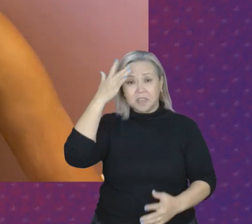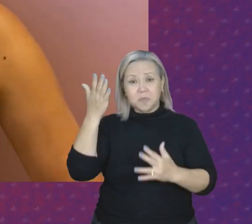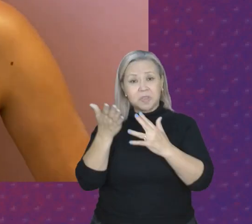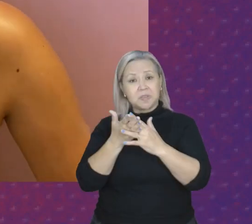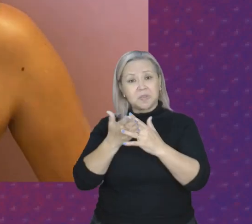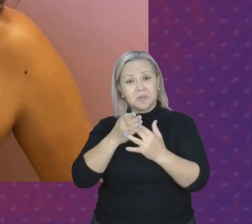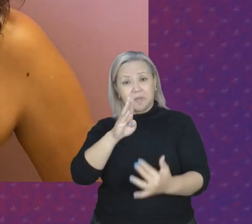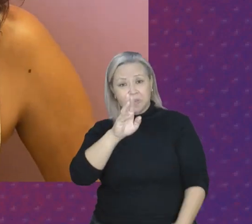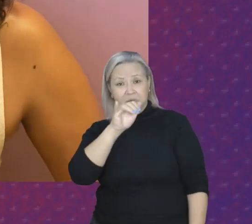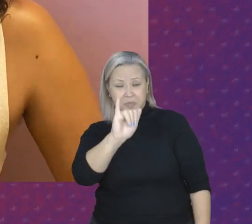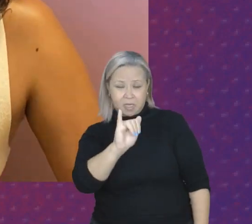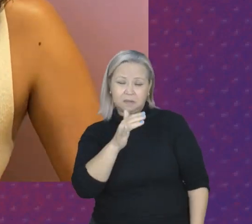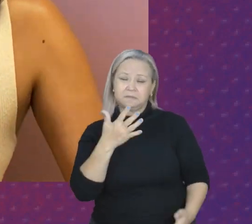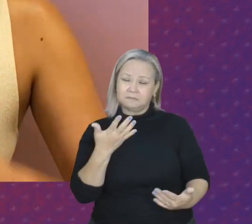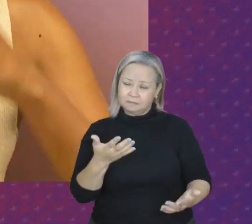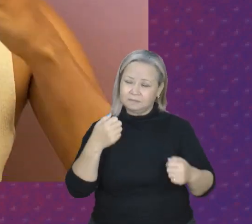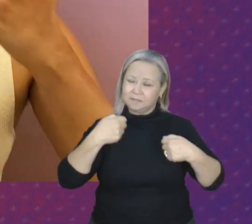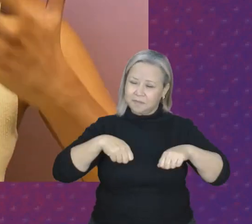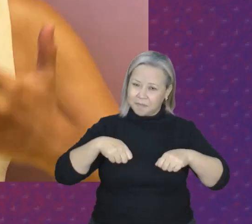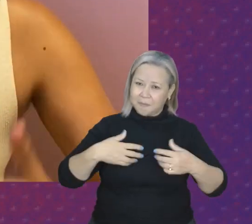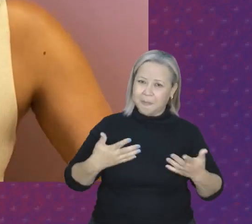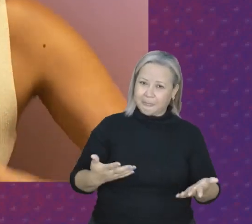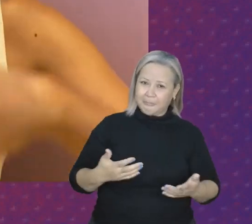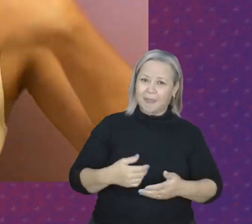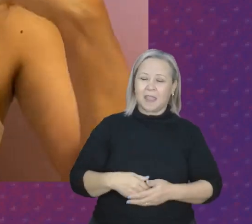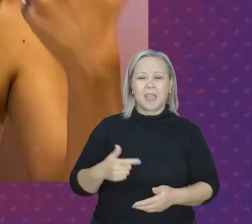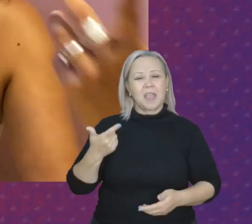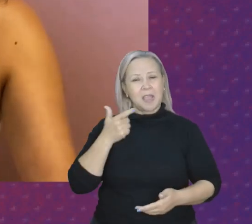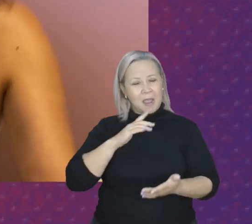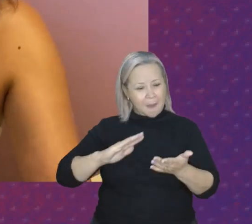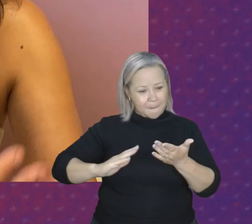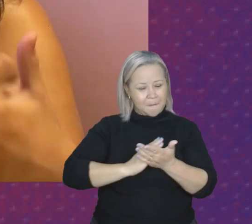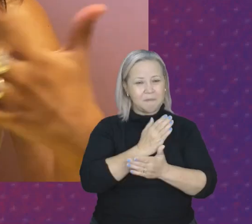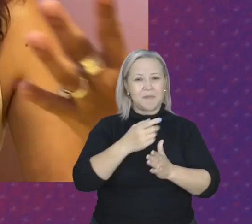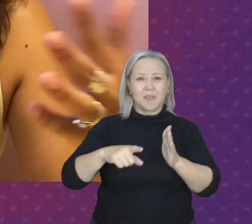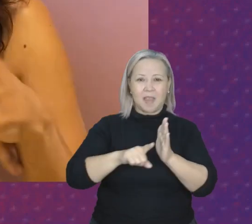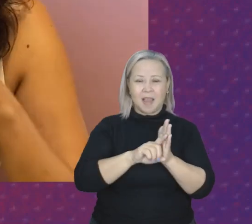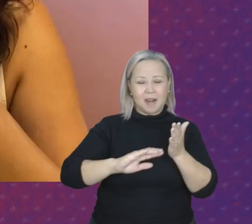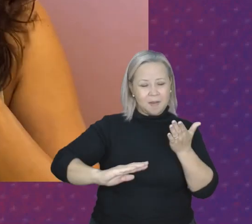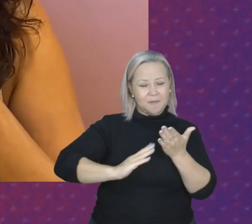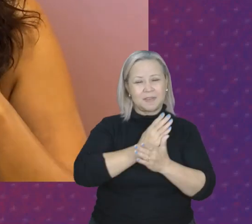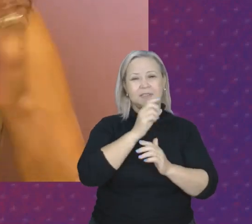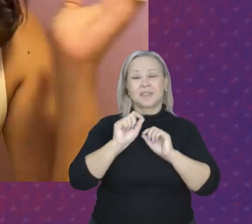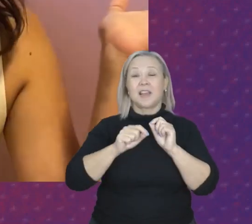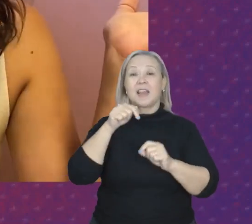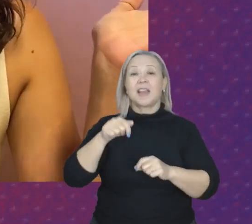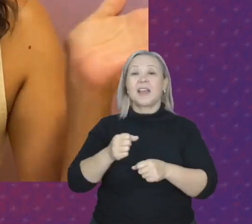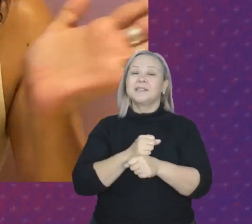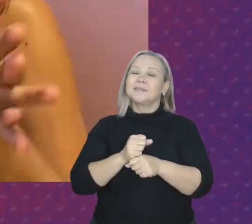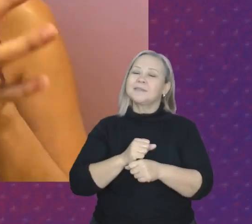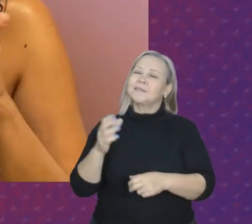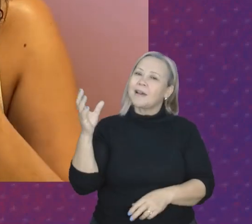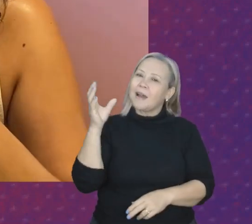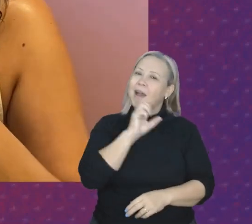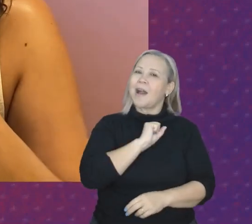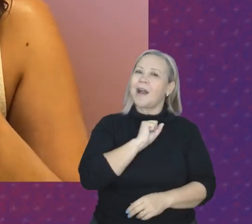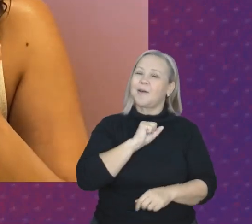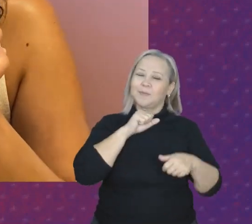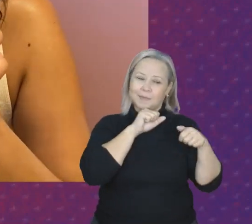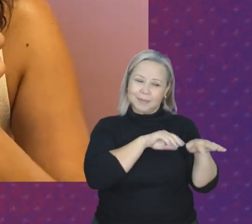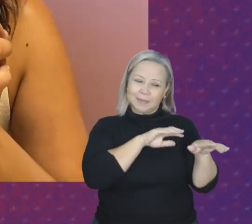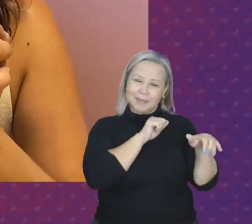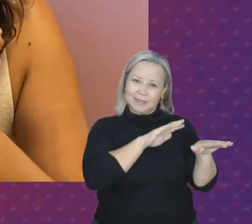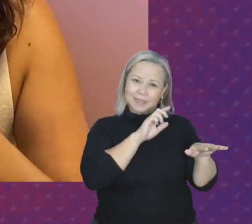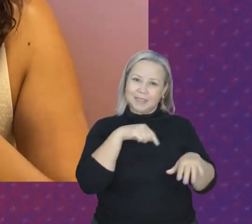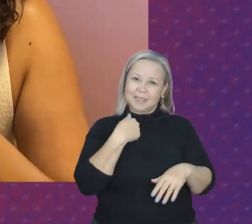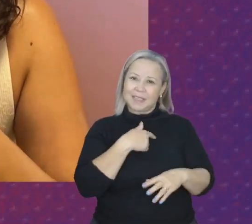Dia da Visibilidade Bissexual. Nós já conseguimos aprovar, a lei já foi sancionada e esse ano, muito em breve, em setembro, é o